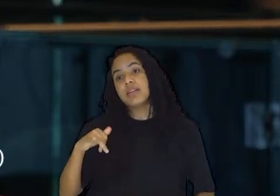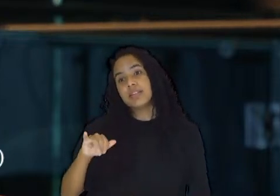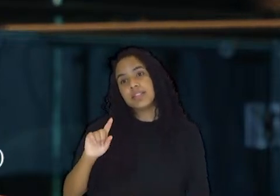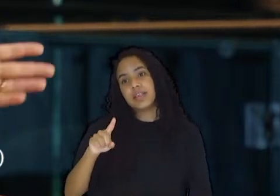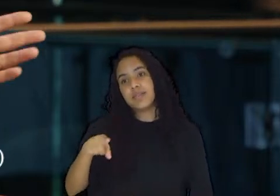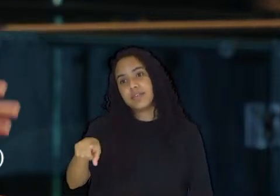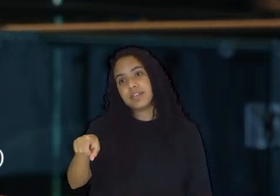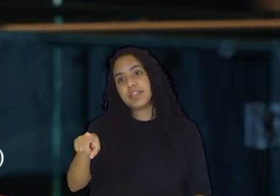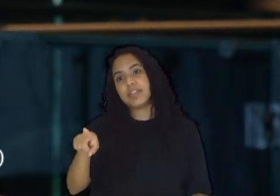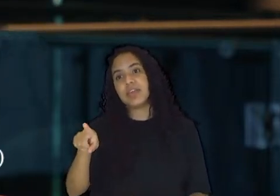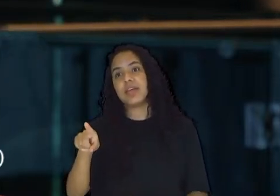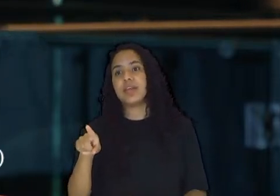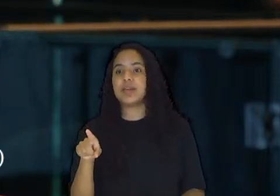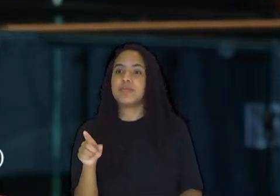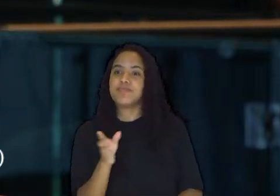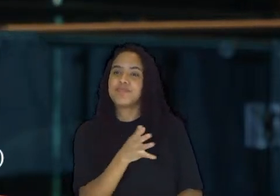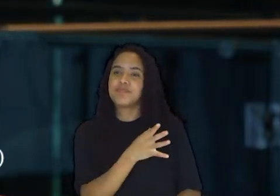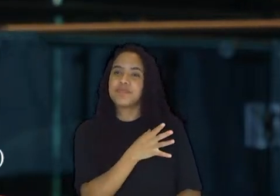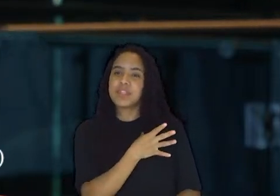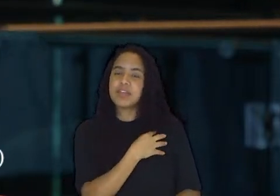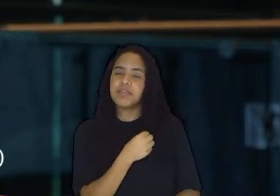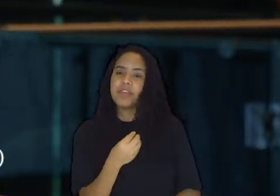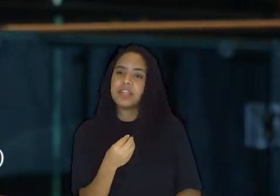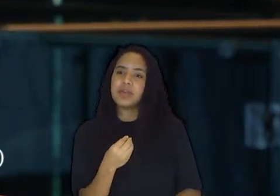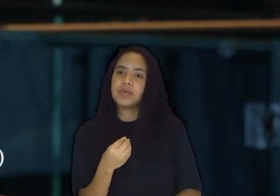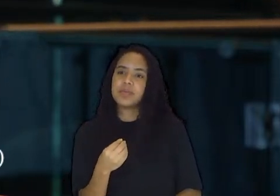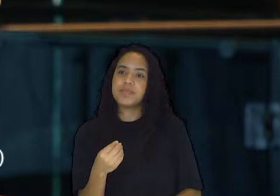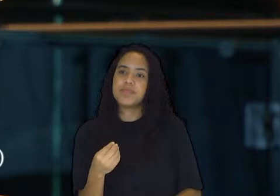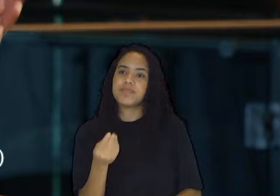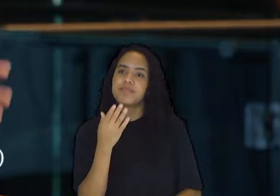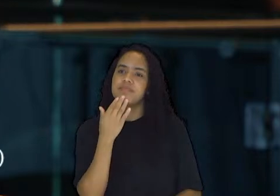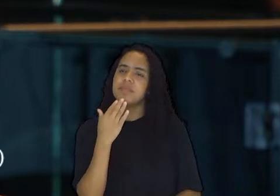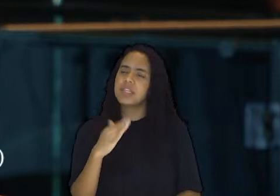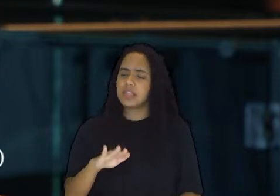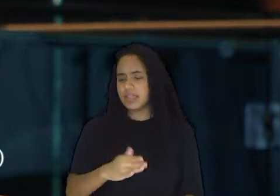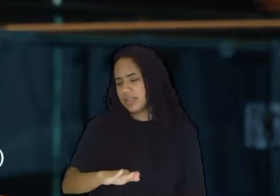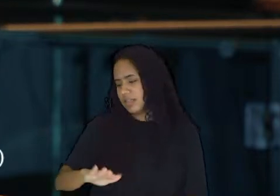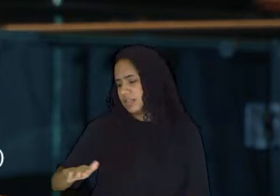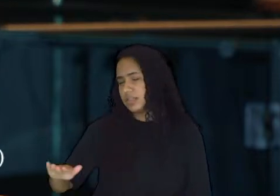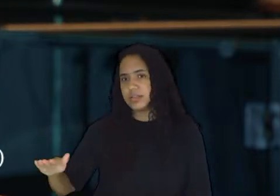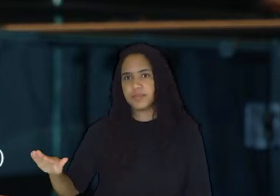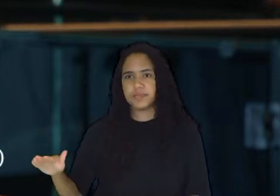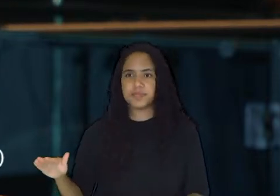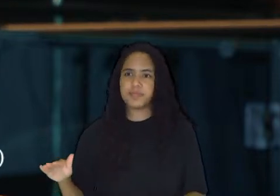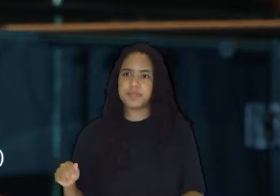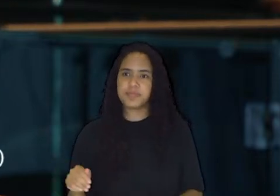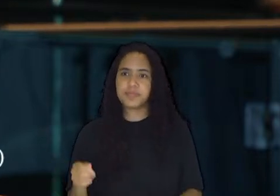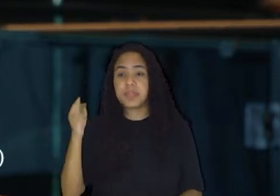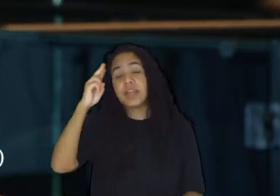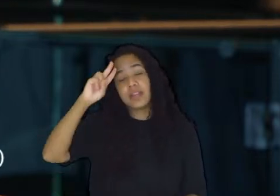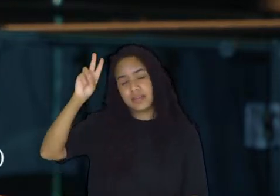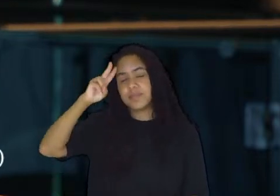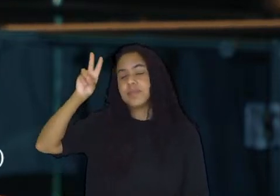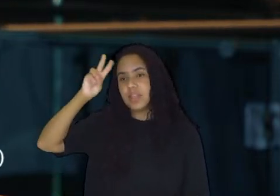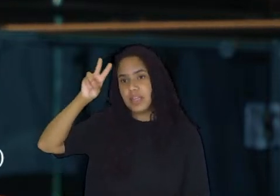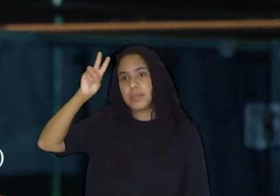colocado ele para dormir algumas vezes. Ou até mesmo ido lá na cama dar um beijo de boa